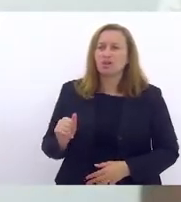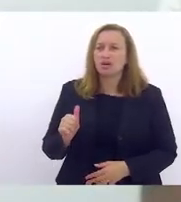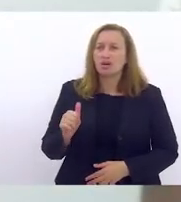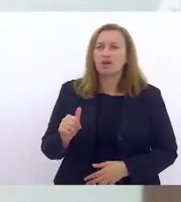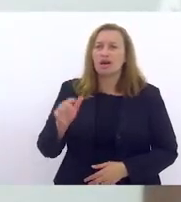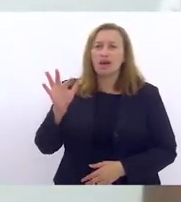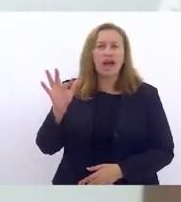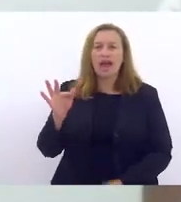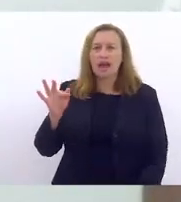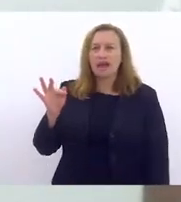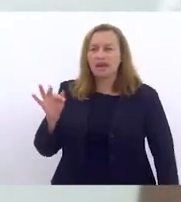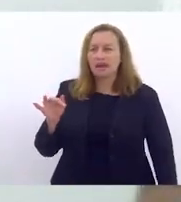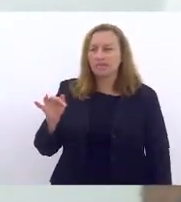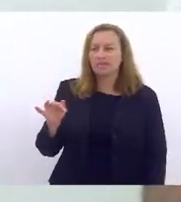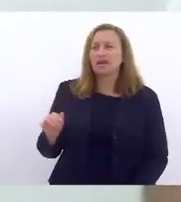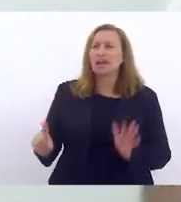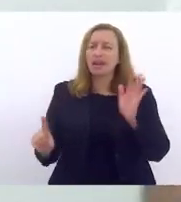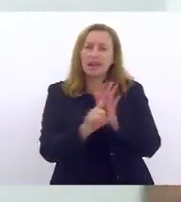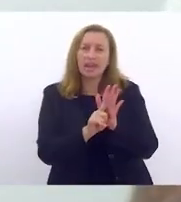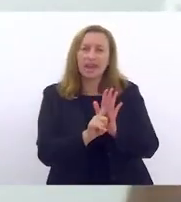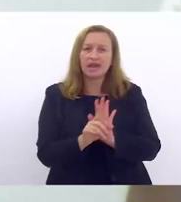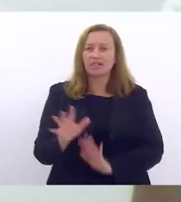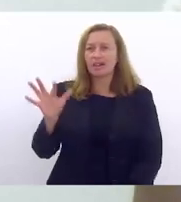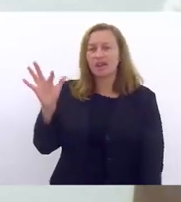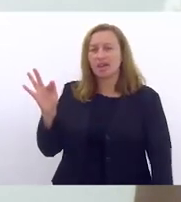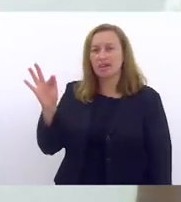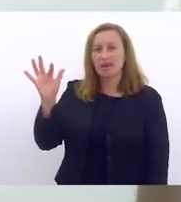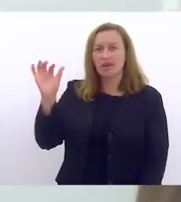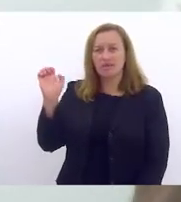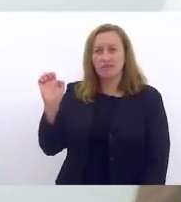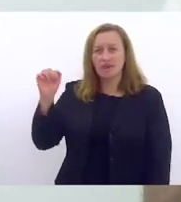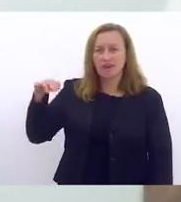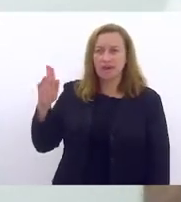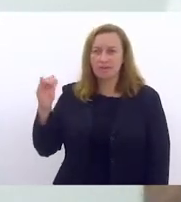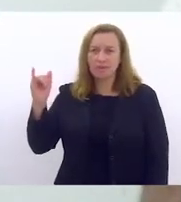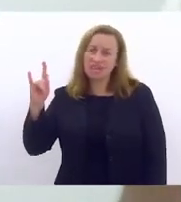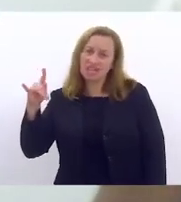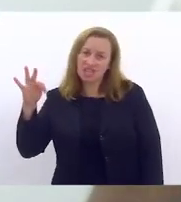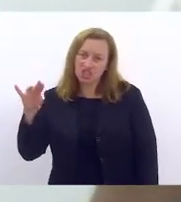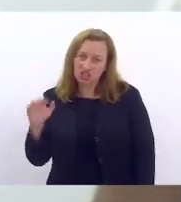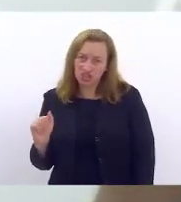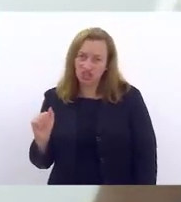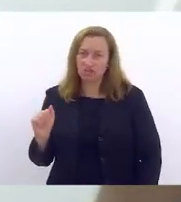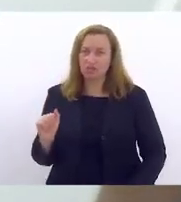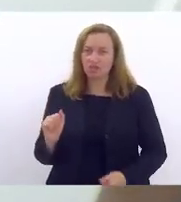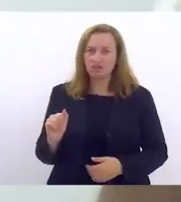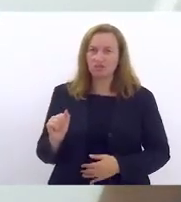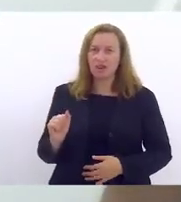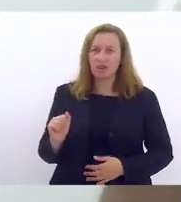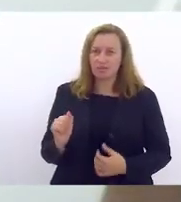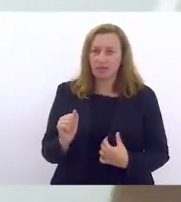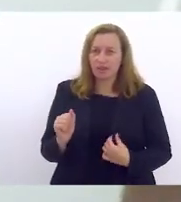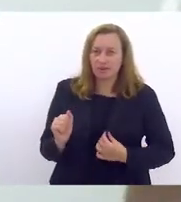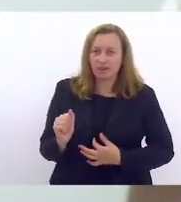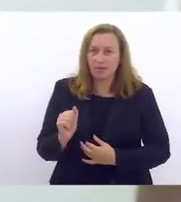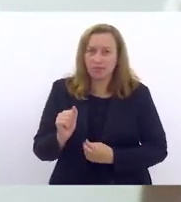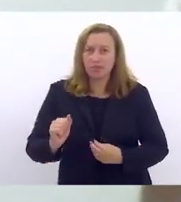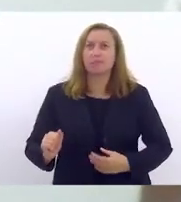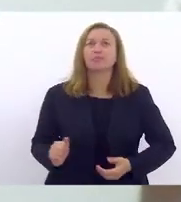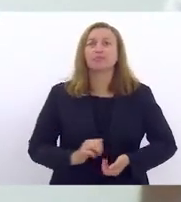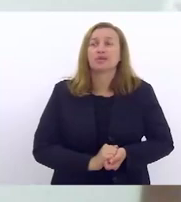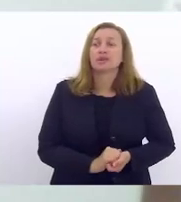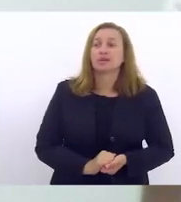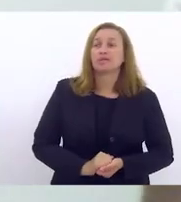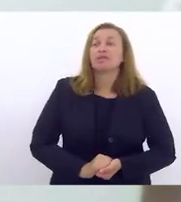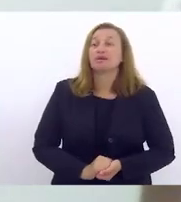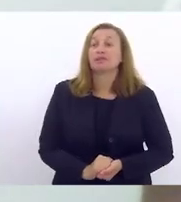mulher. Quer dizer, mesmo que a mulher chegasse toda quebrada num hospital e ficasse claro que ela sofreu uma agressão, mas por alguma razão,